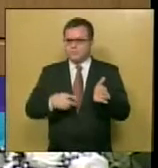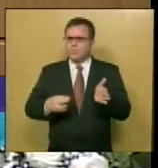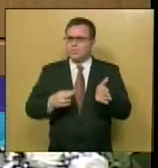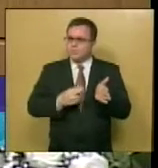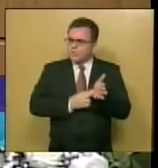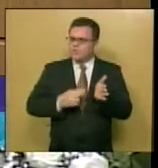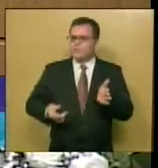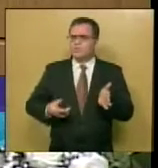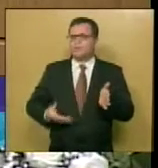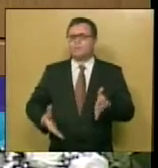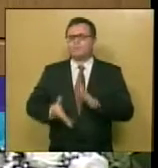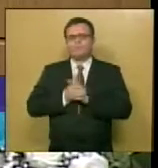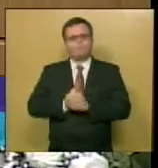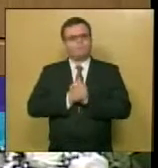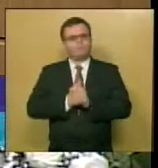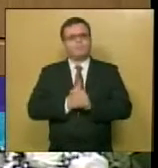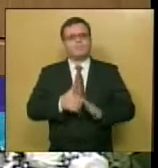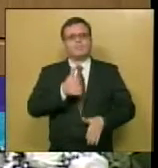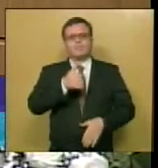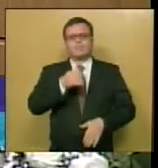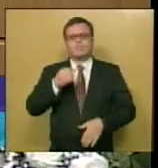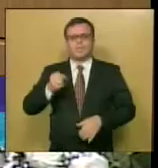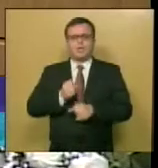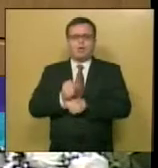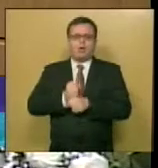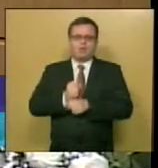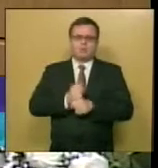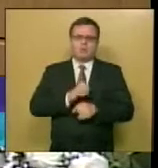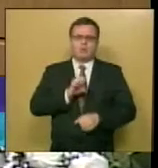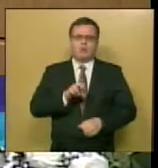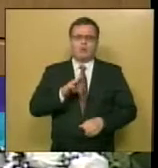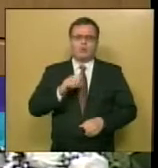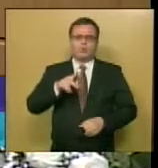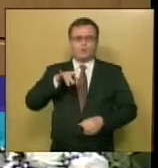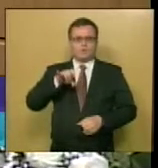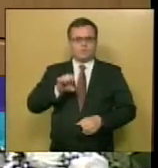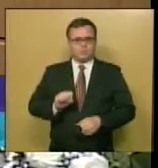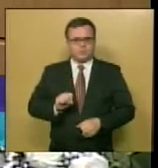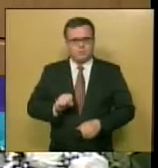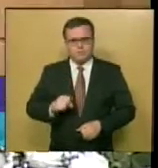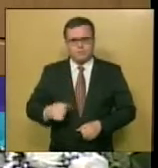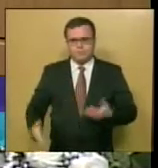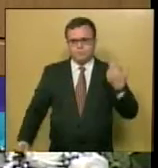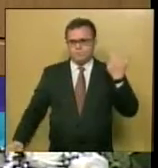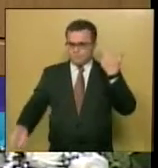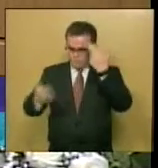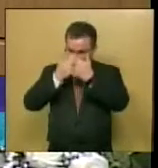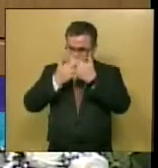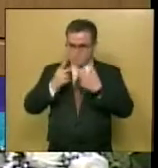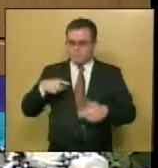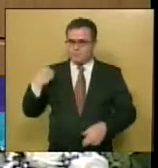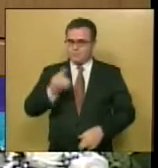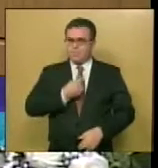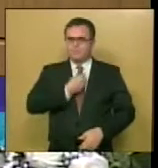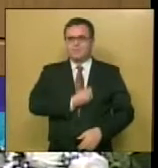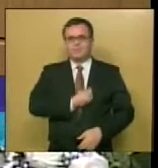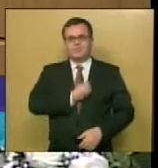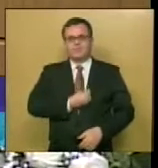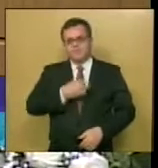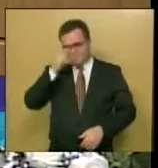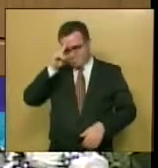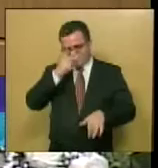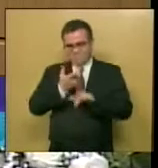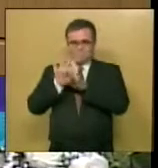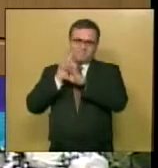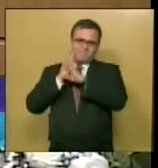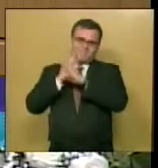em homenagem ao centenário de nascimento de Euclides Paes Mendonça, ficará marcado em nossa história. O